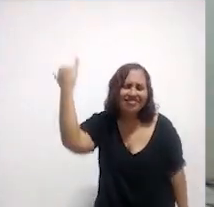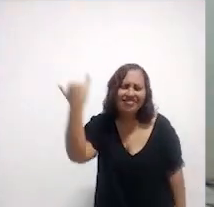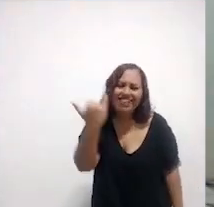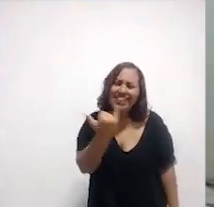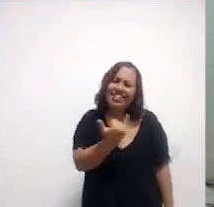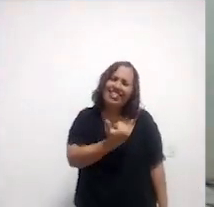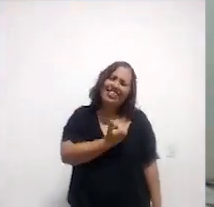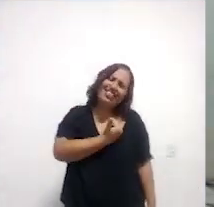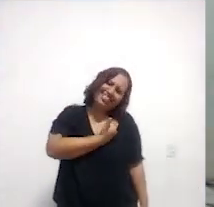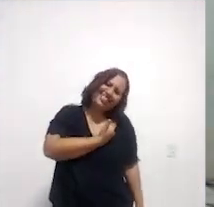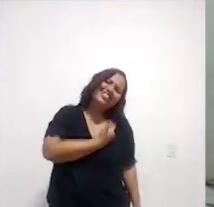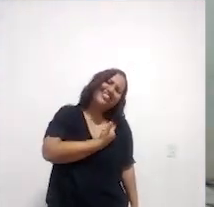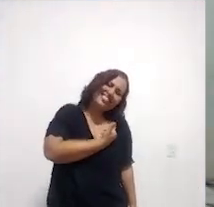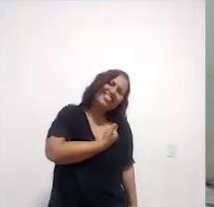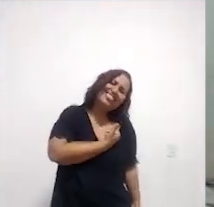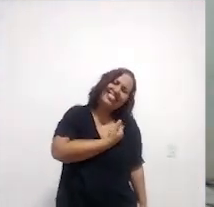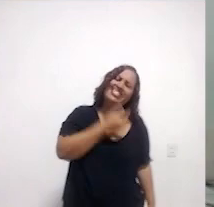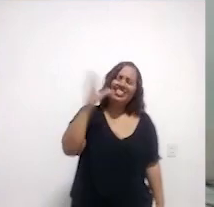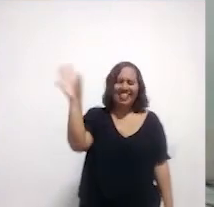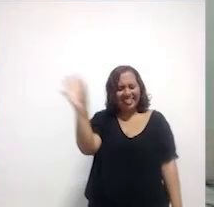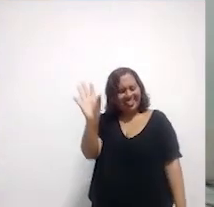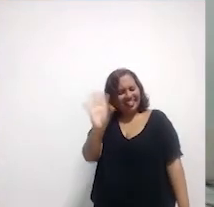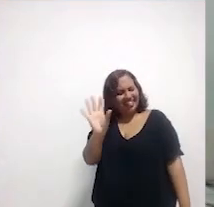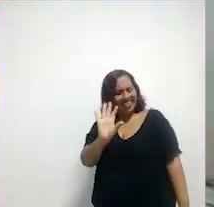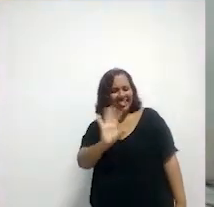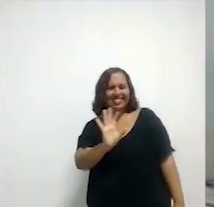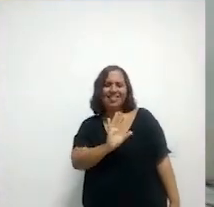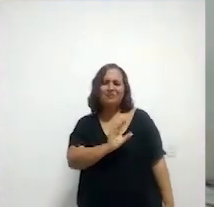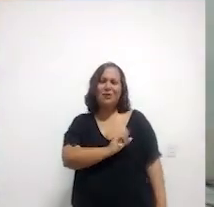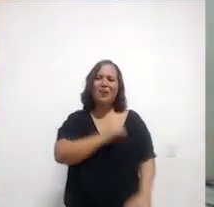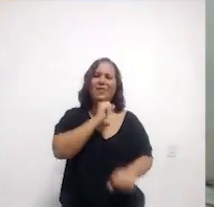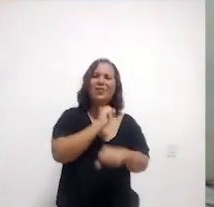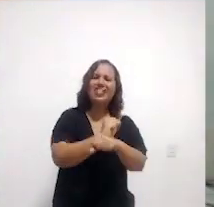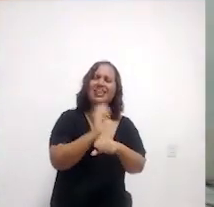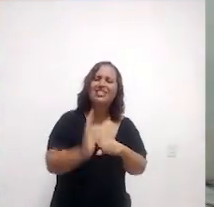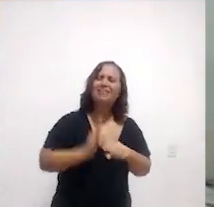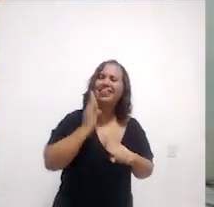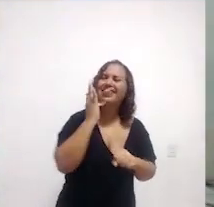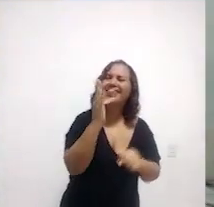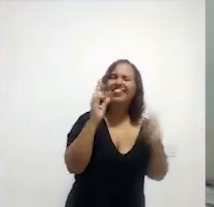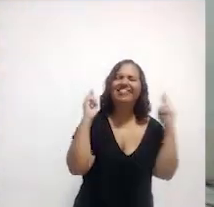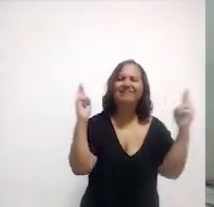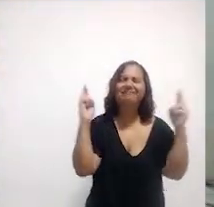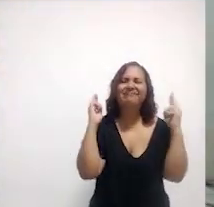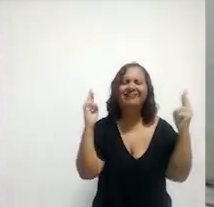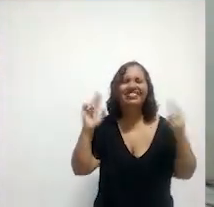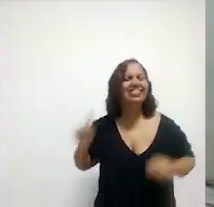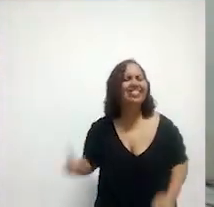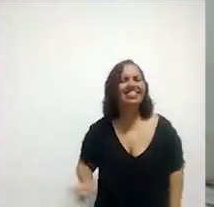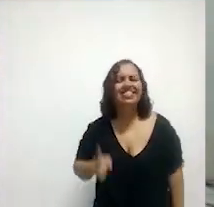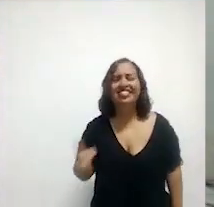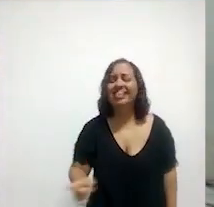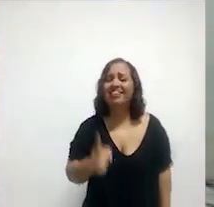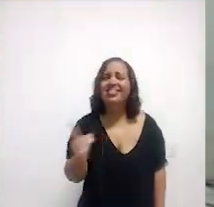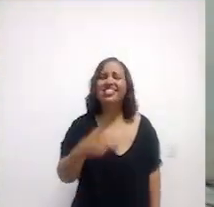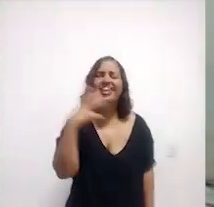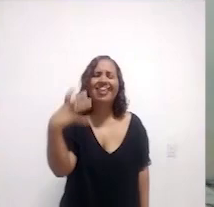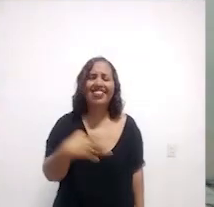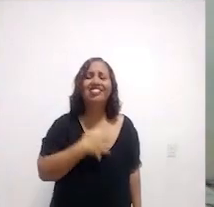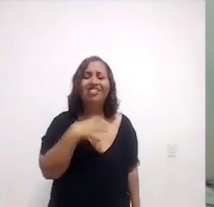e dizes palavras de amor e esperança sem fim.